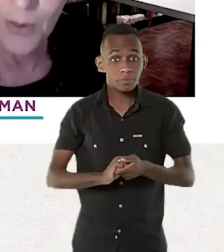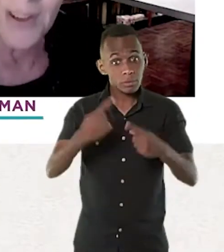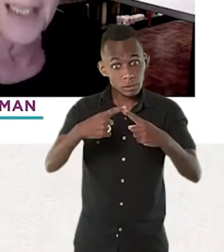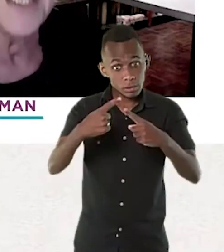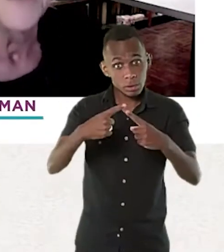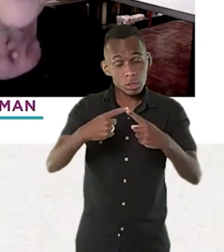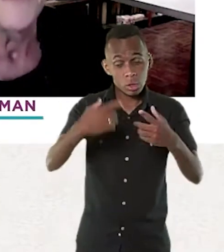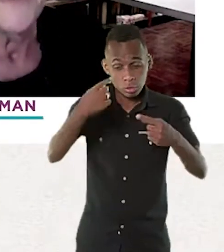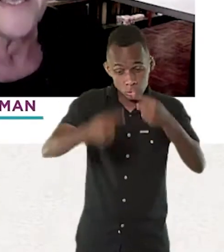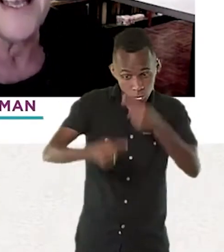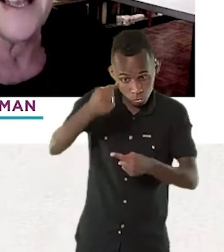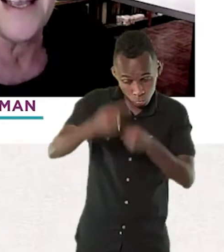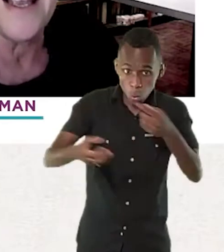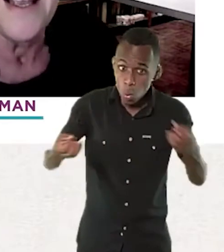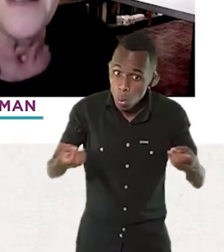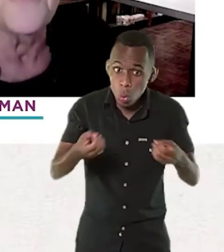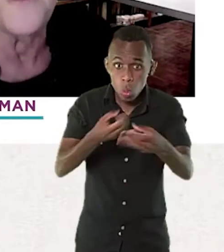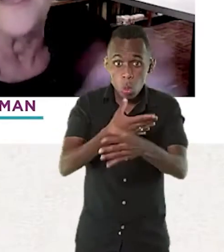super atual, né?